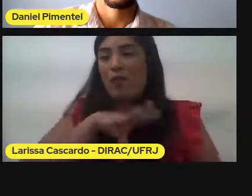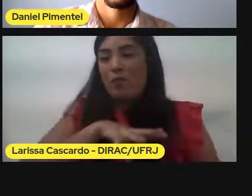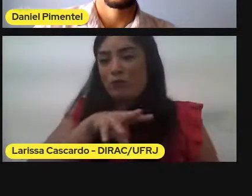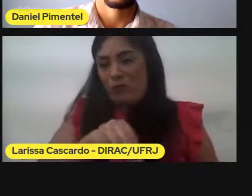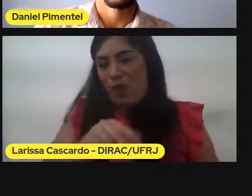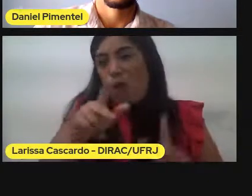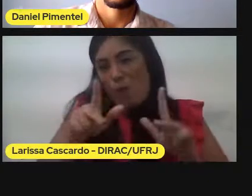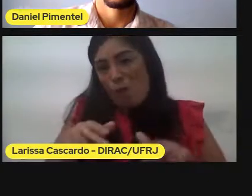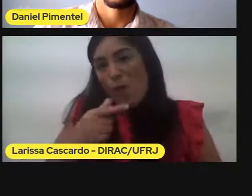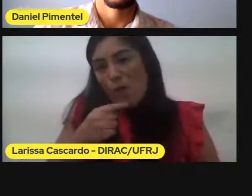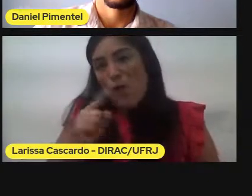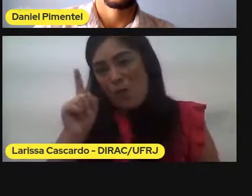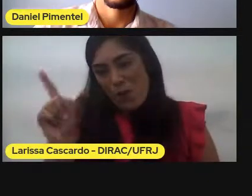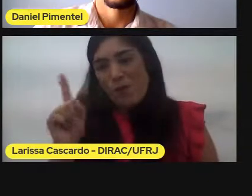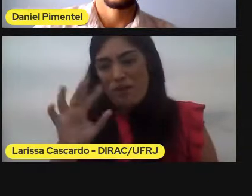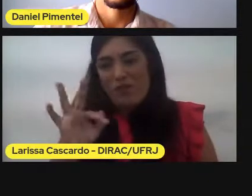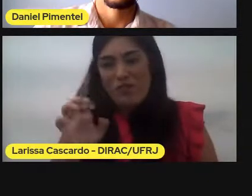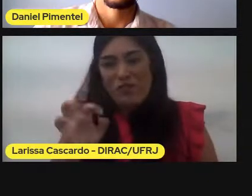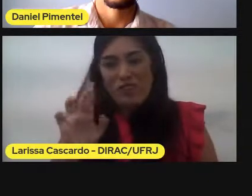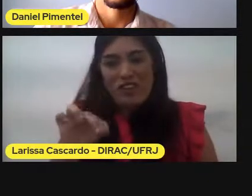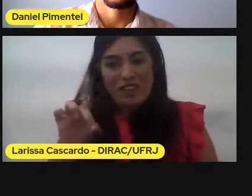Olá a todos, escutam-me bem?